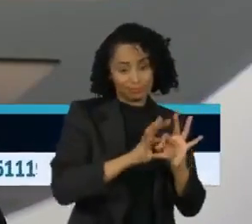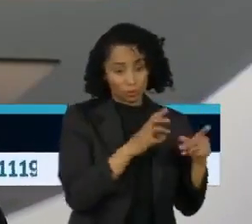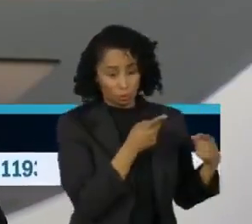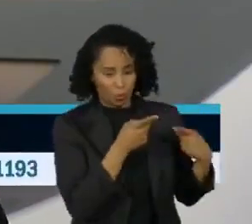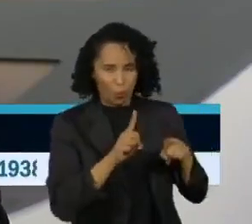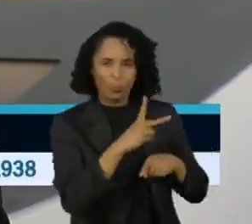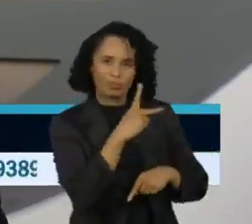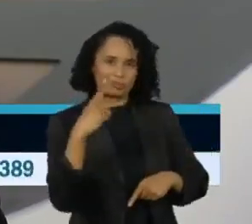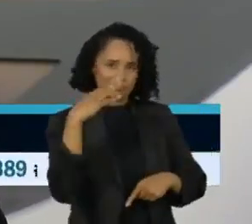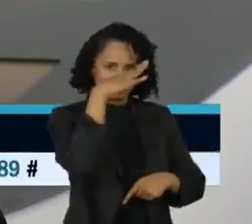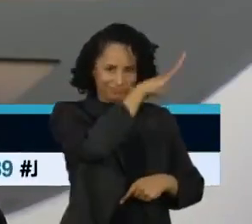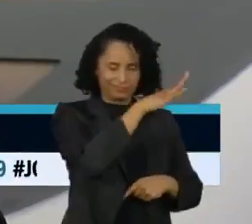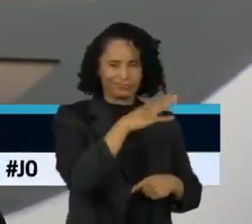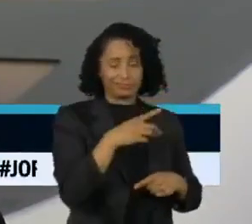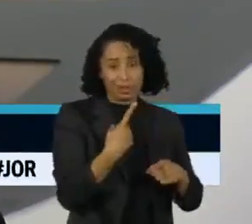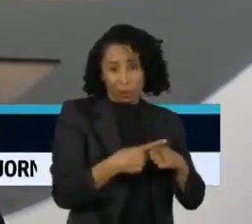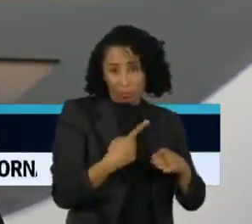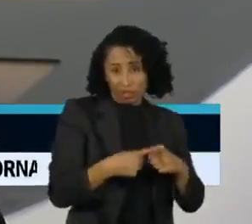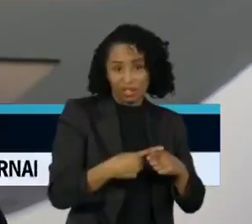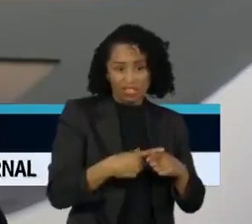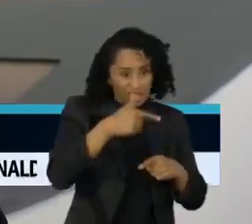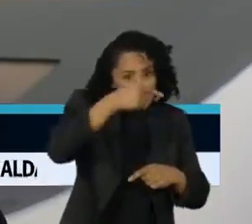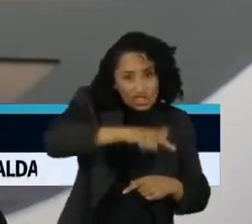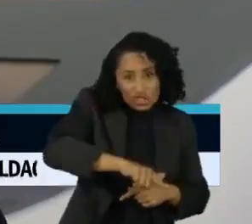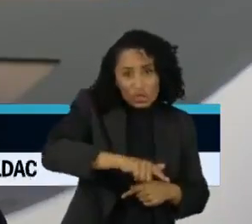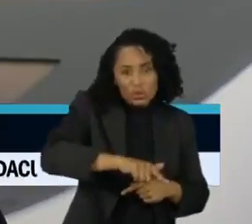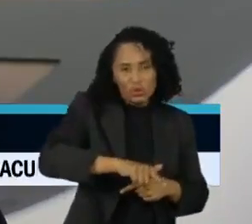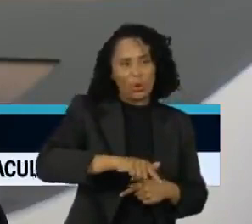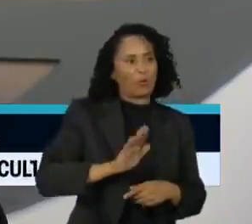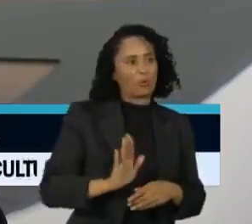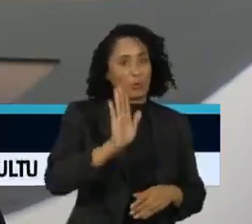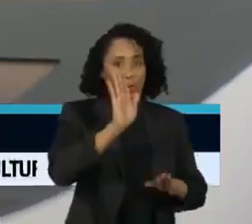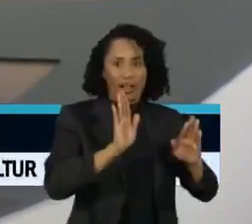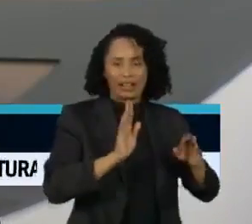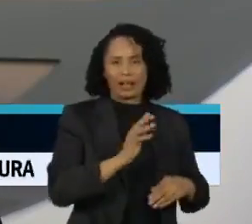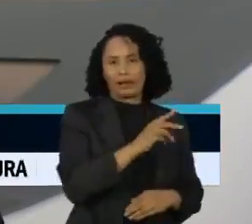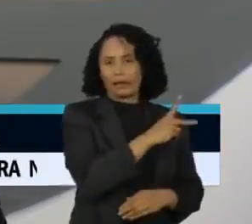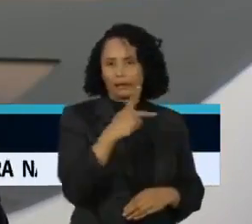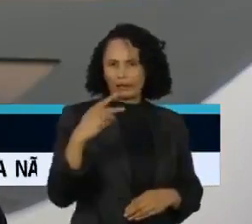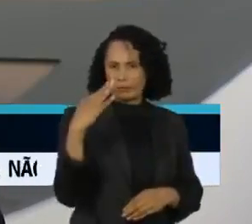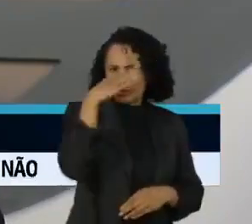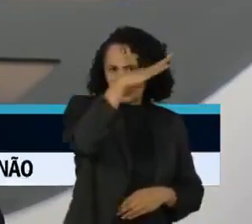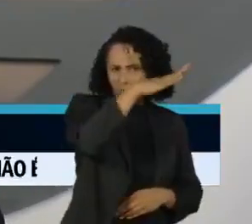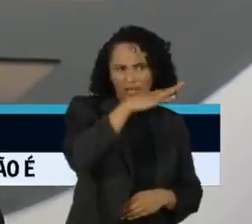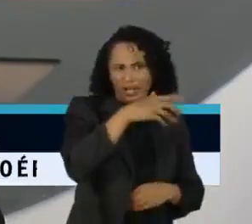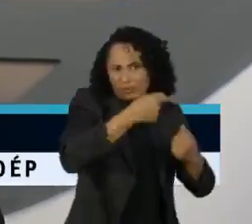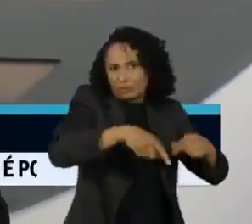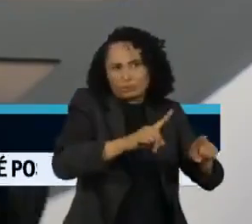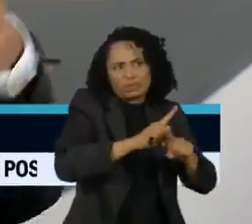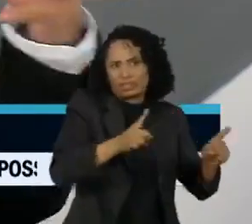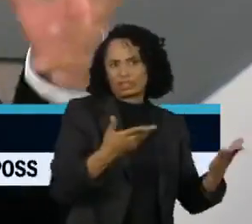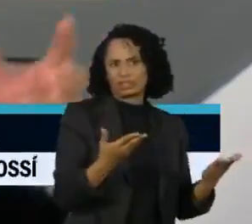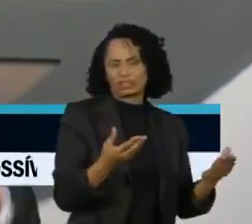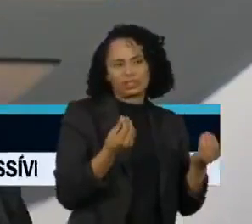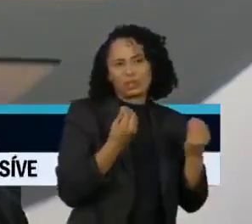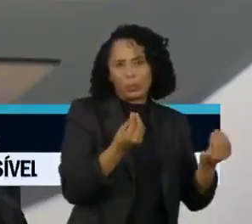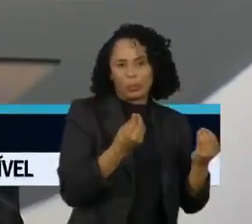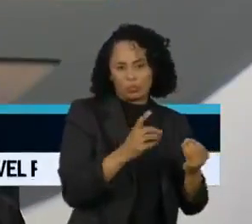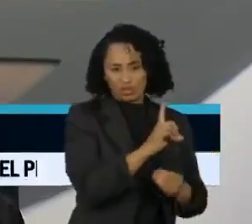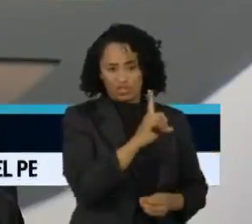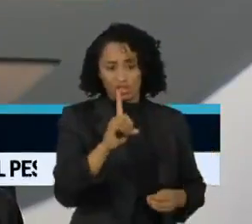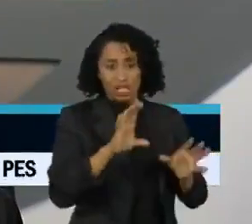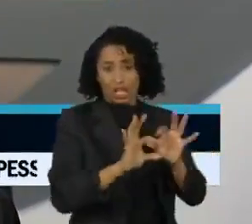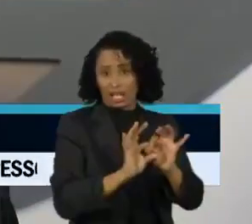se garantir que o Bolsonaro não seja reeleito por algum acidente se você não tiver adesão da centro-direita, a tal direita